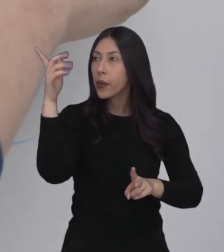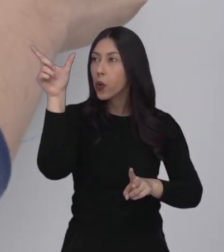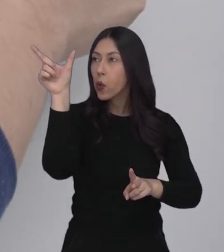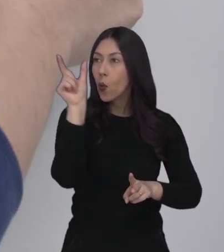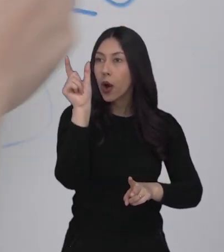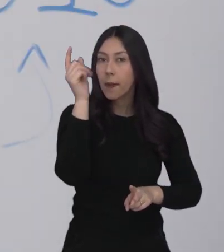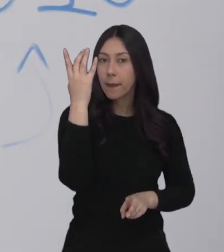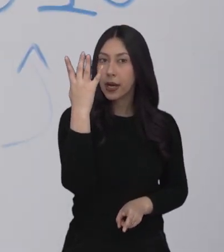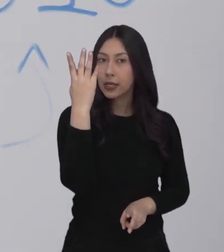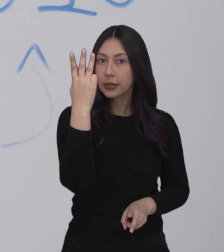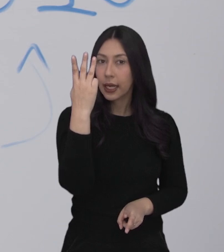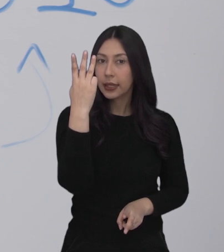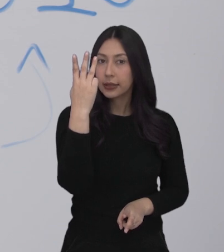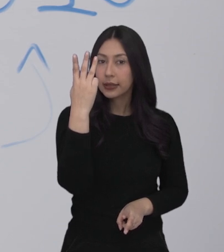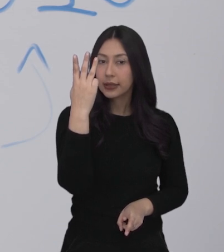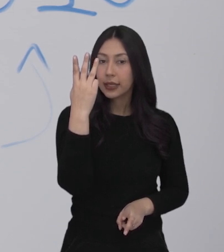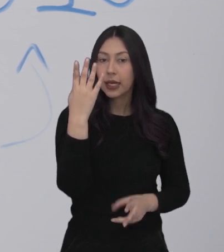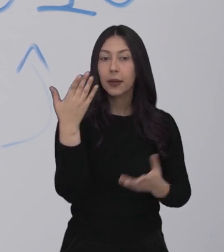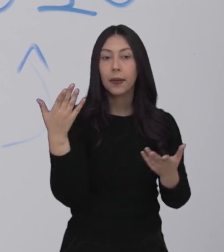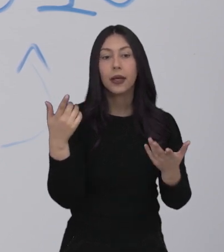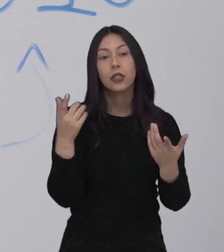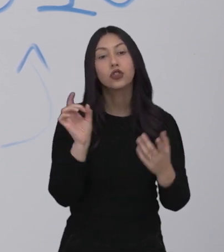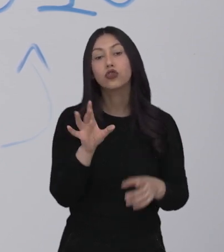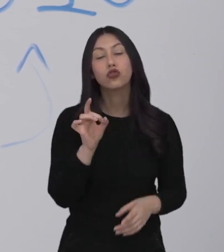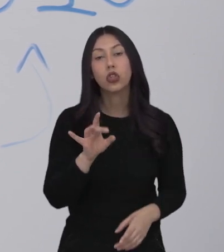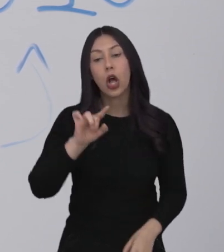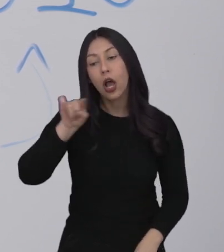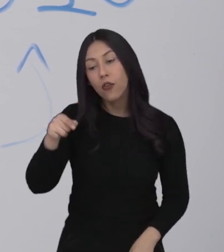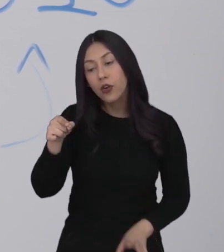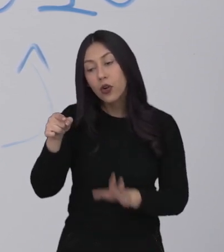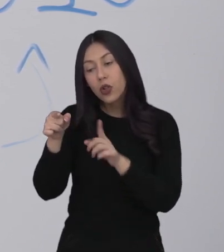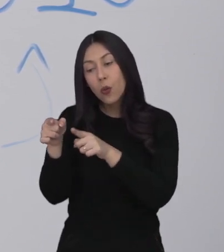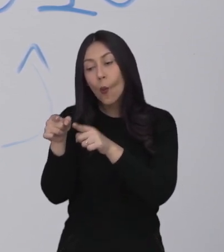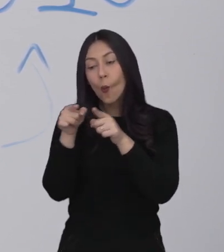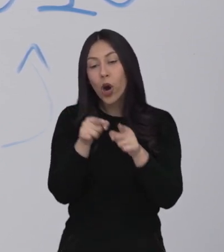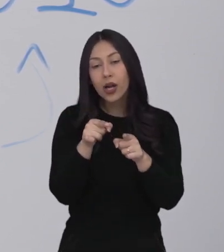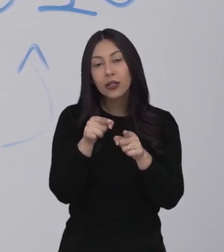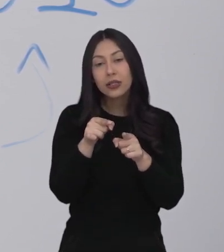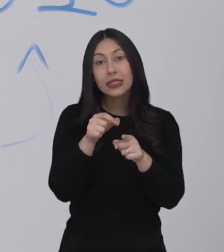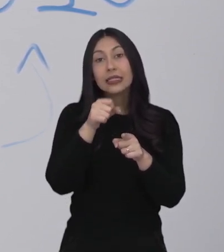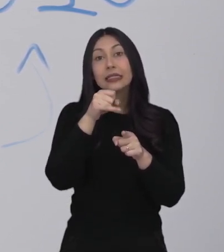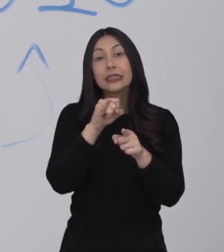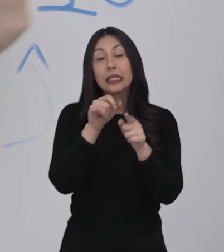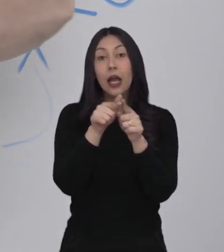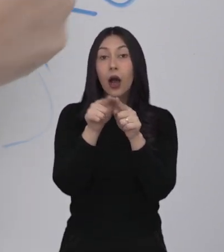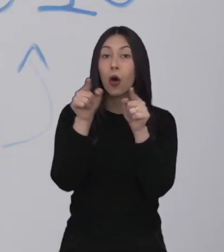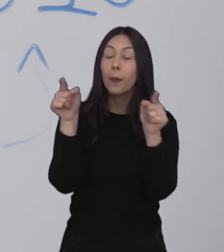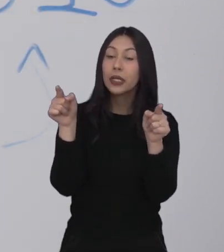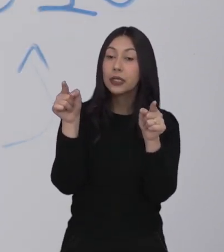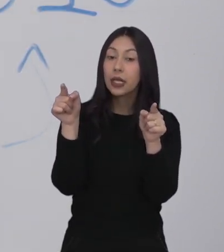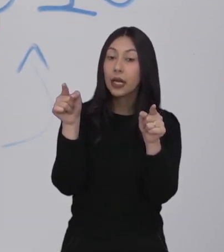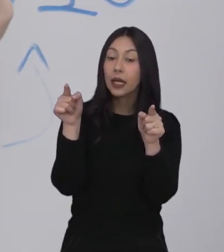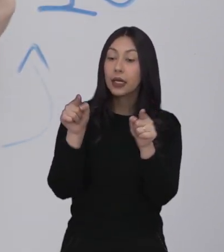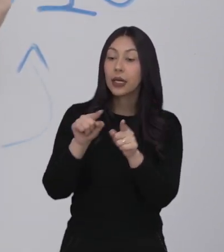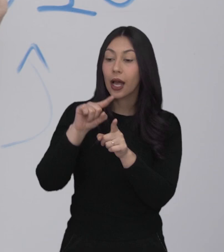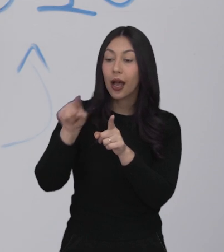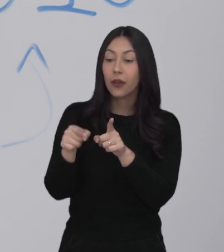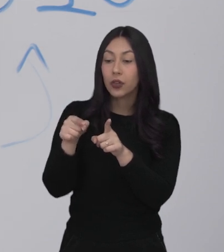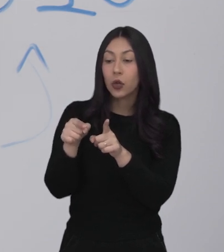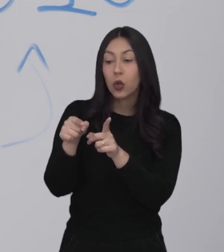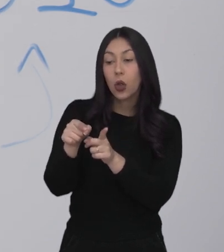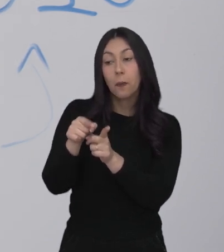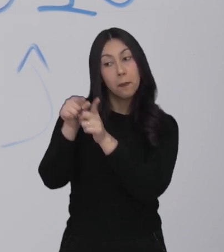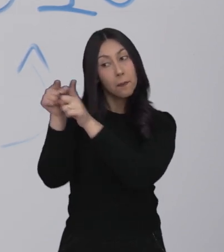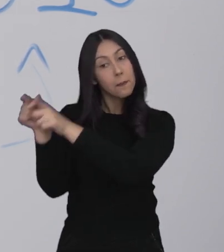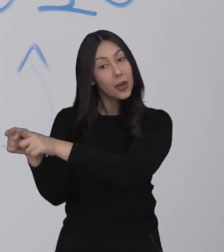4 e diminui por 3? É só eu pegar e andar uma casinha com a vírgula para cá. Se eu aumentasse o expoente, voltar do 3 para o 4, é só eu pegar e